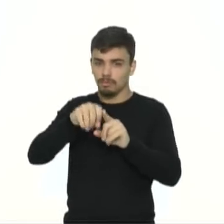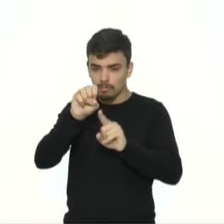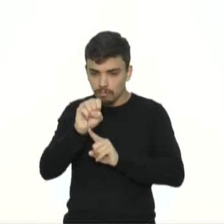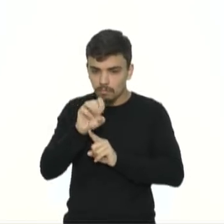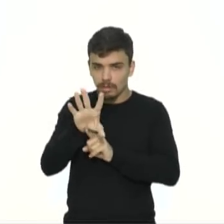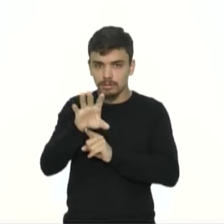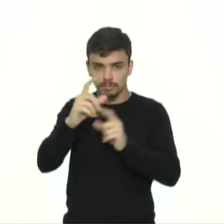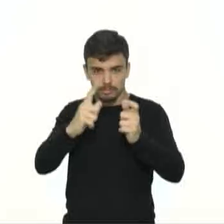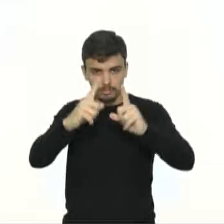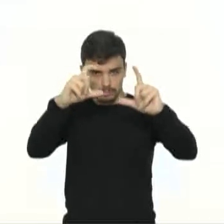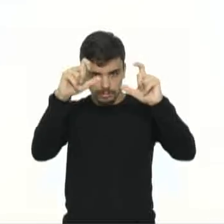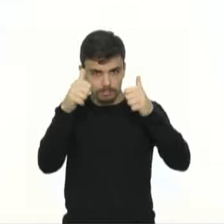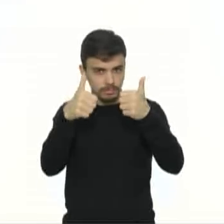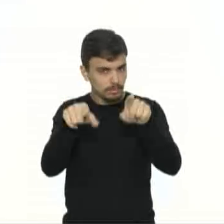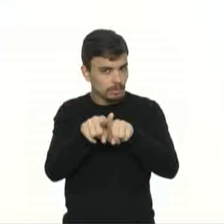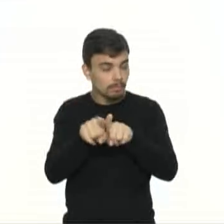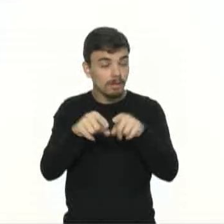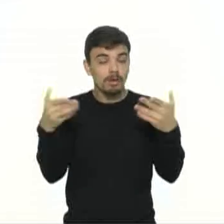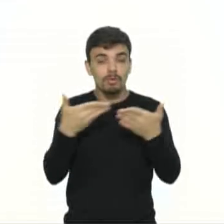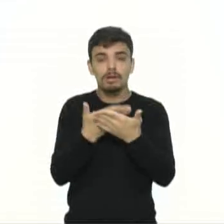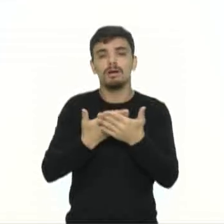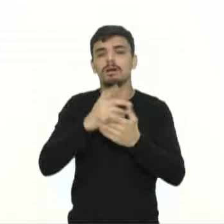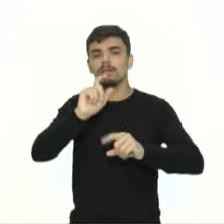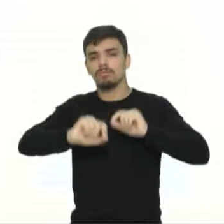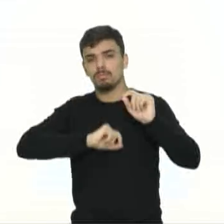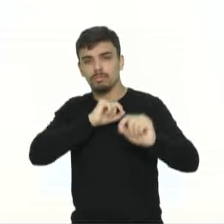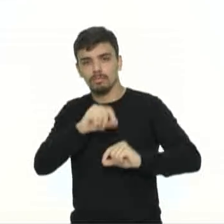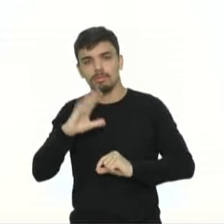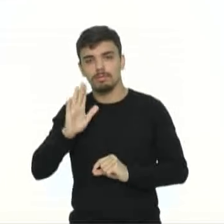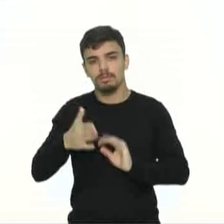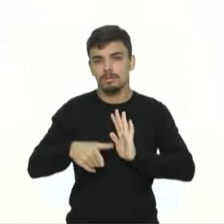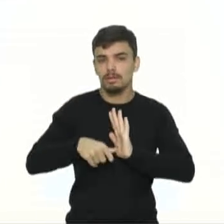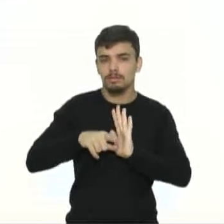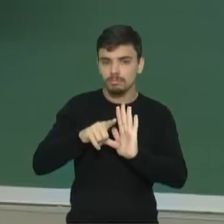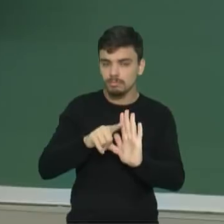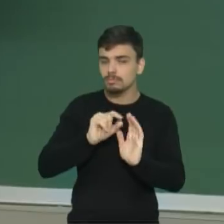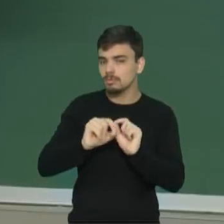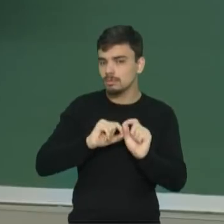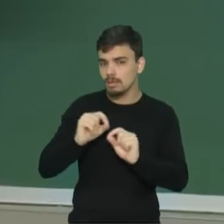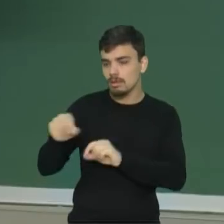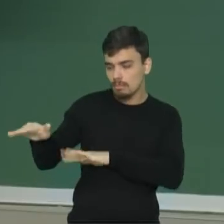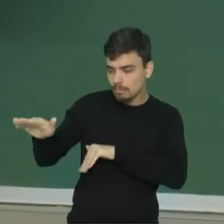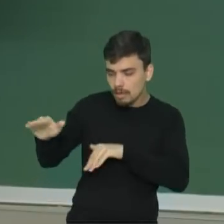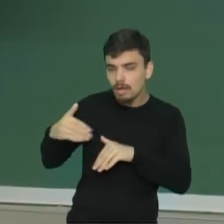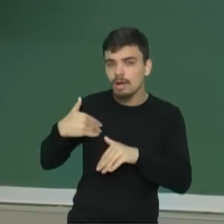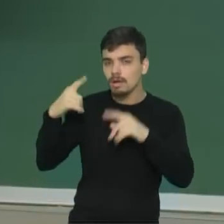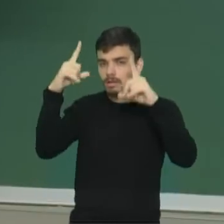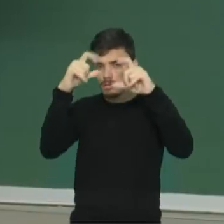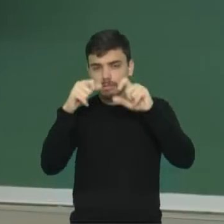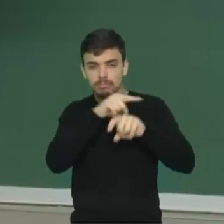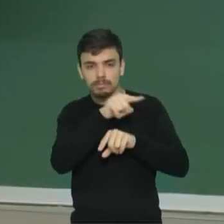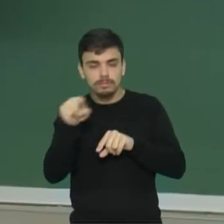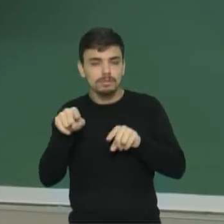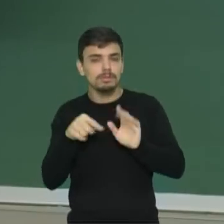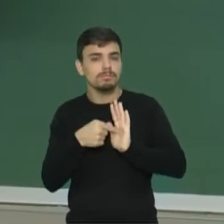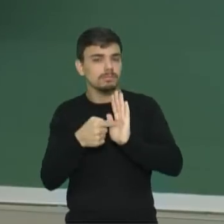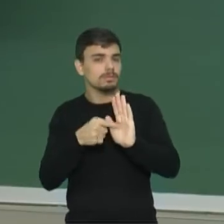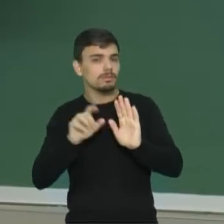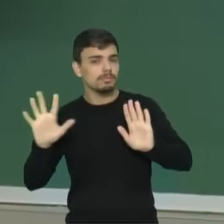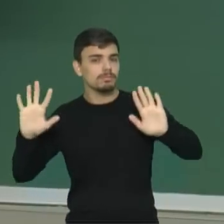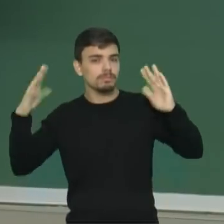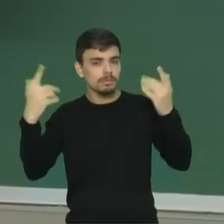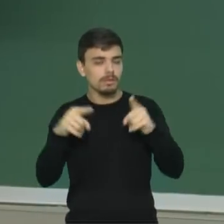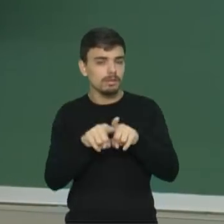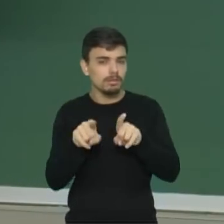também. Para a aula de hoje, já que eu estava na praia, tirando aquela foto aquela vez, trouxe para vocês um evento